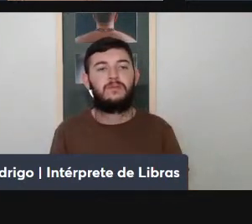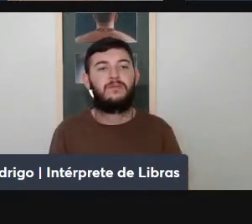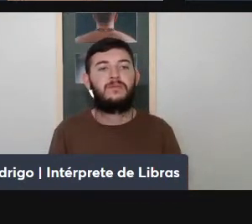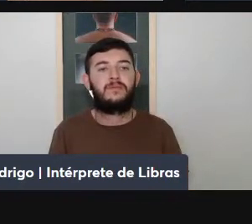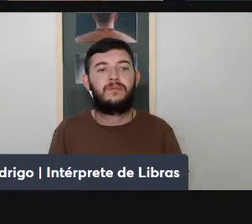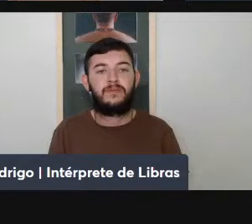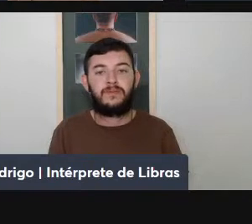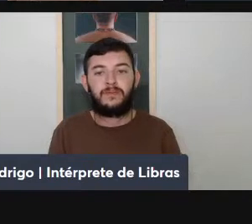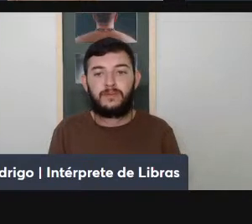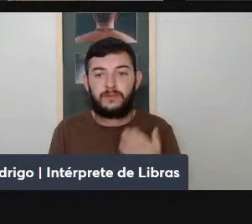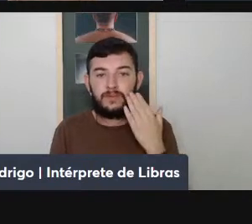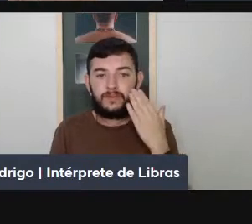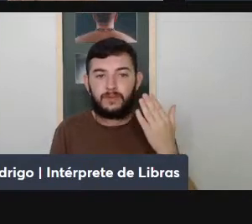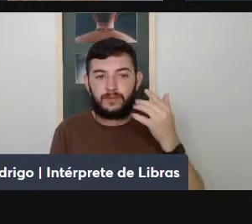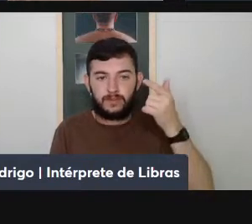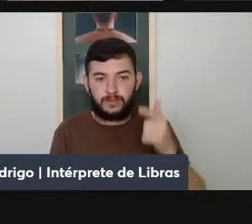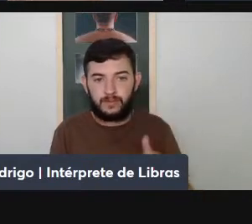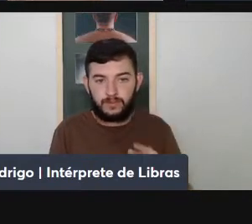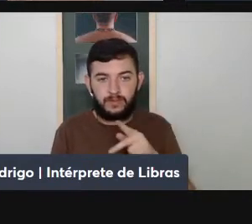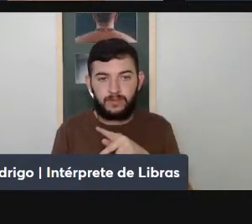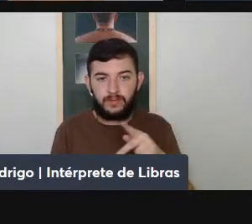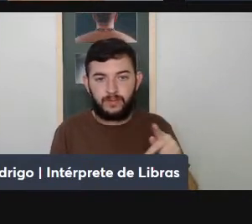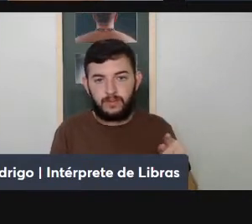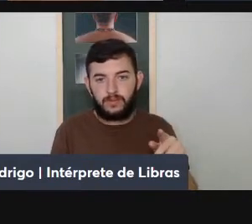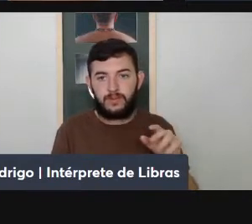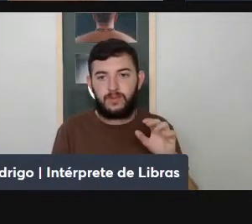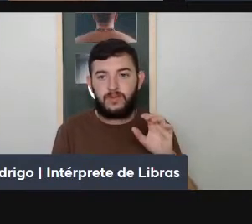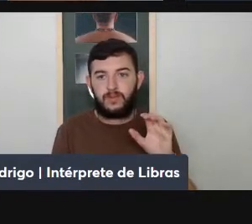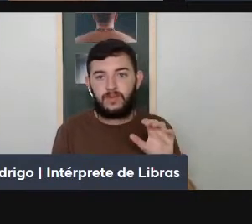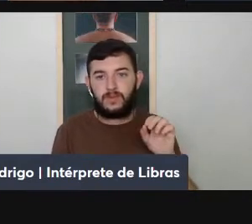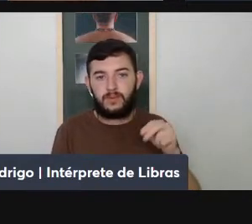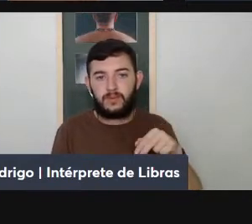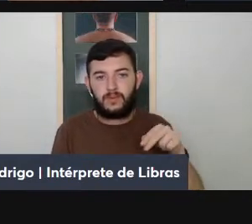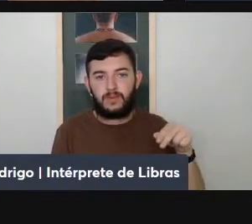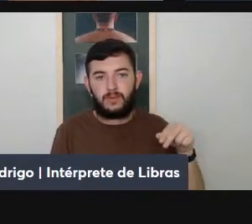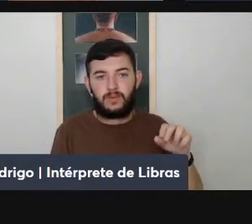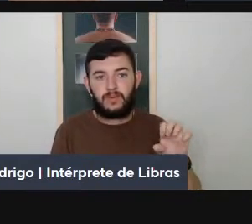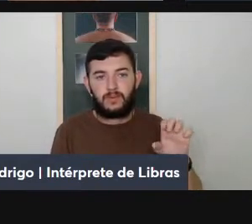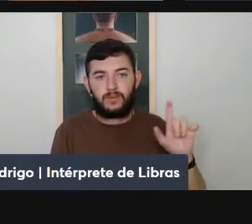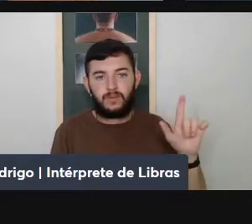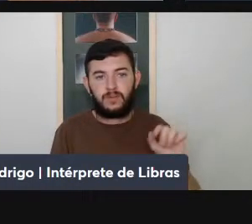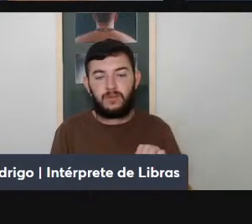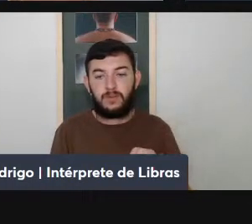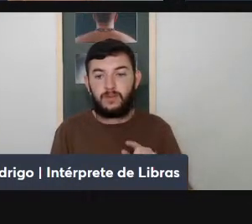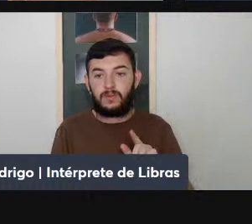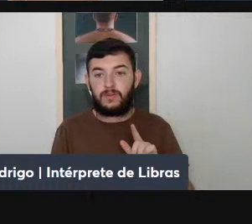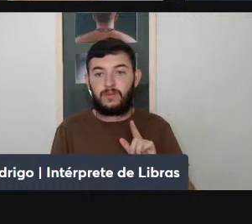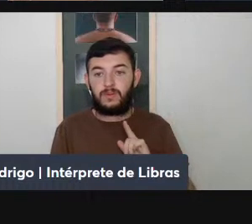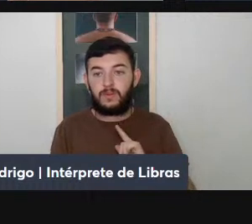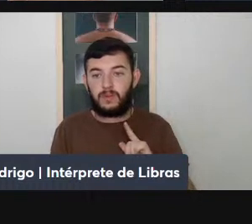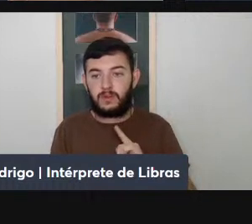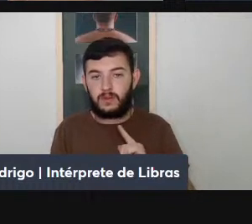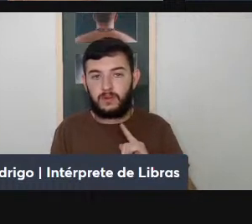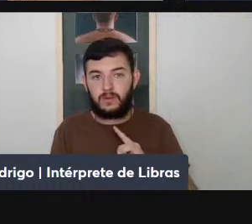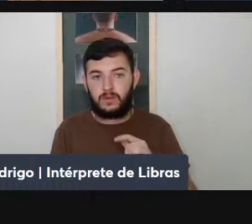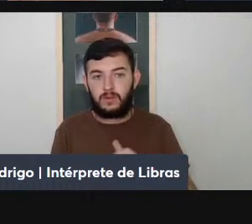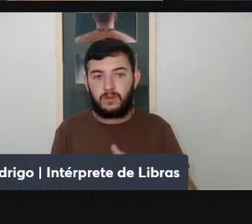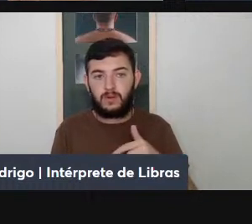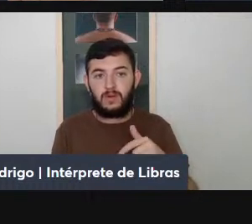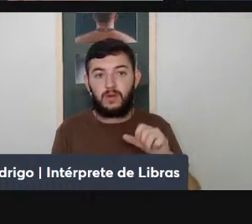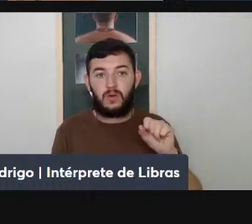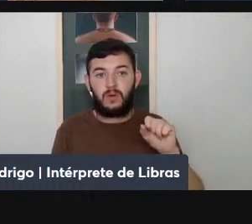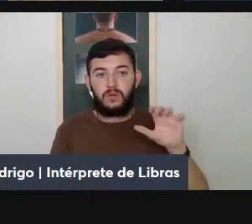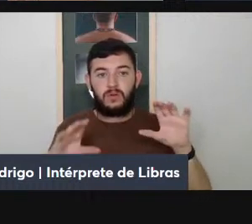Grato novamente, professora Connor. Nós temos aqui às 20 horas, vamos ter